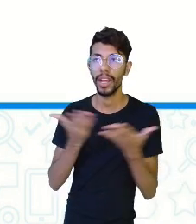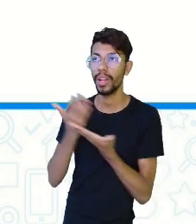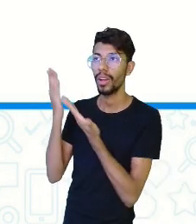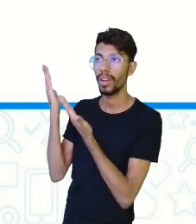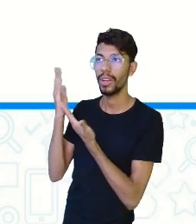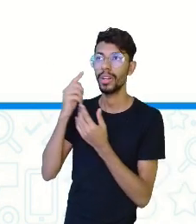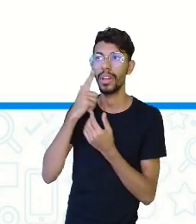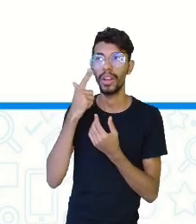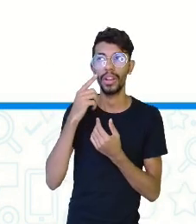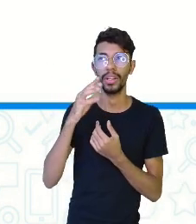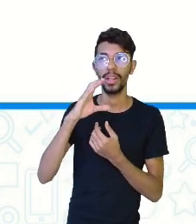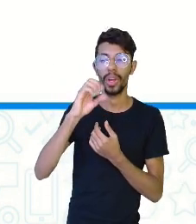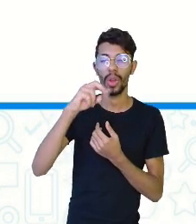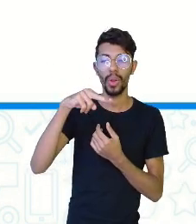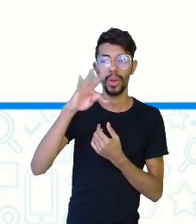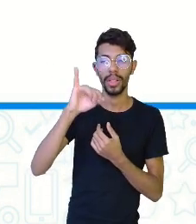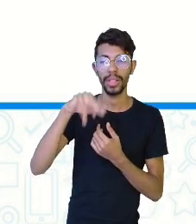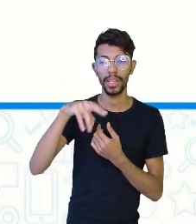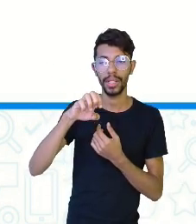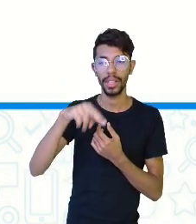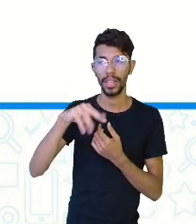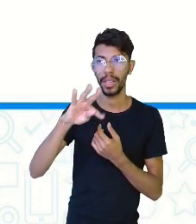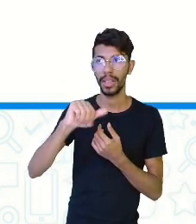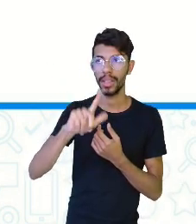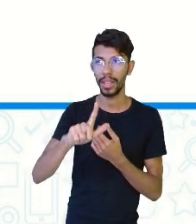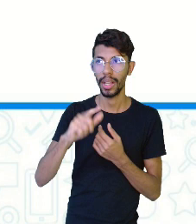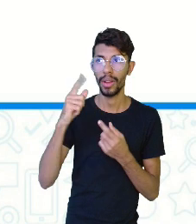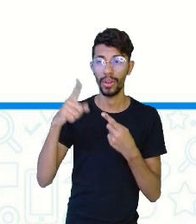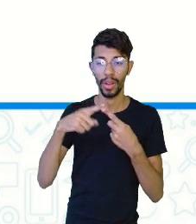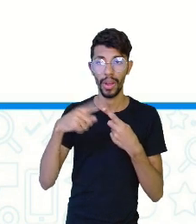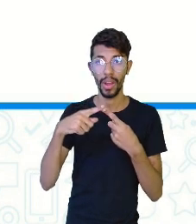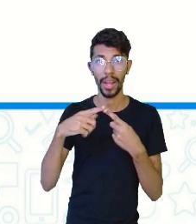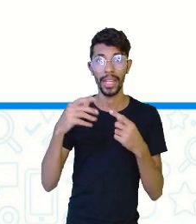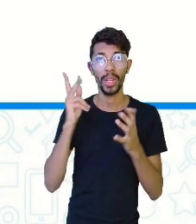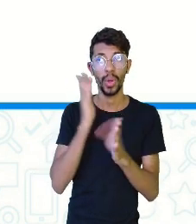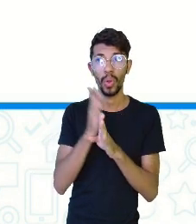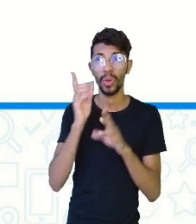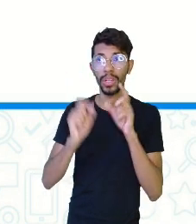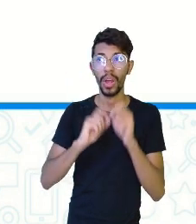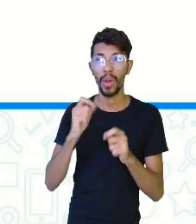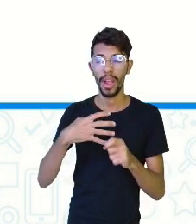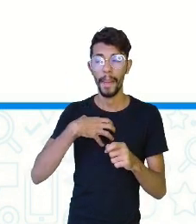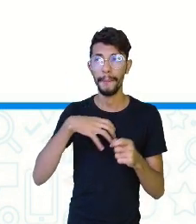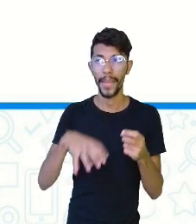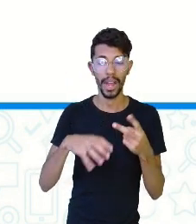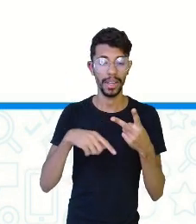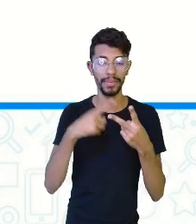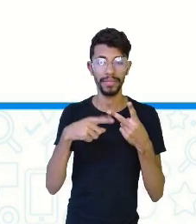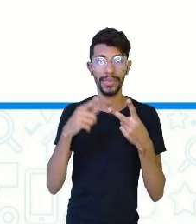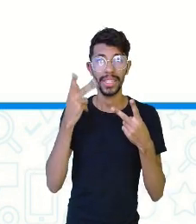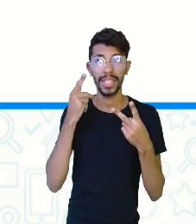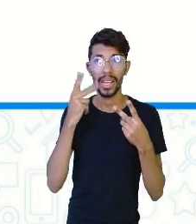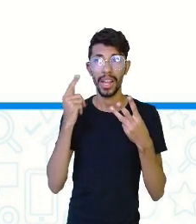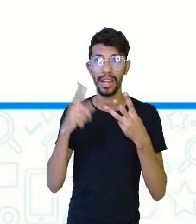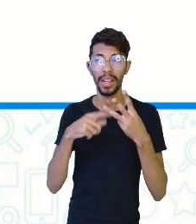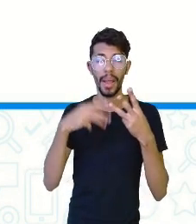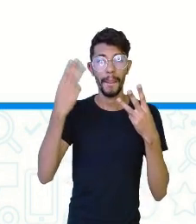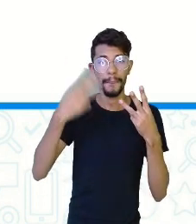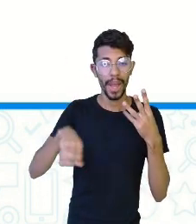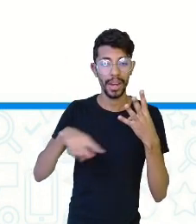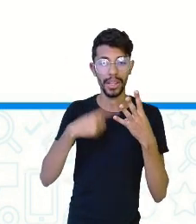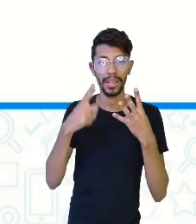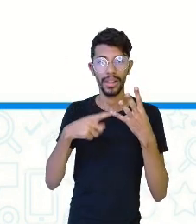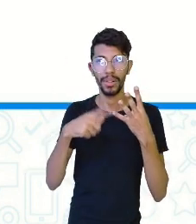Bahia, veja quantos estados esse clima, Ceará, Maranhão e Piauí. Com temperaturas elevadas, as chuvas